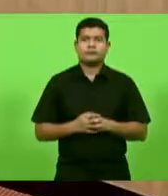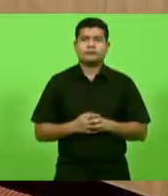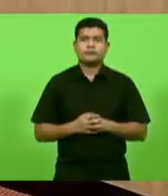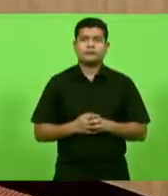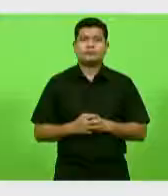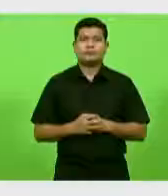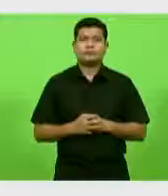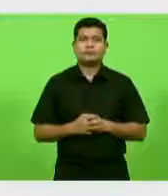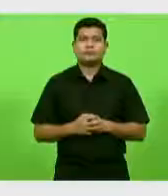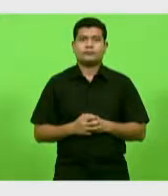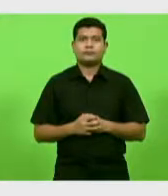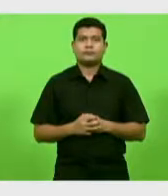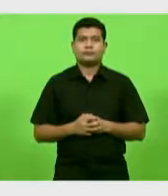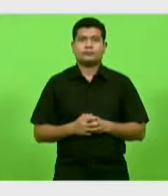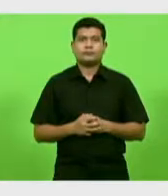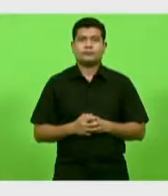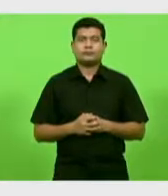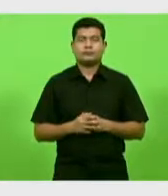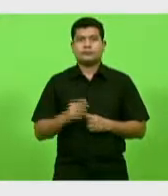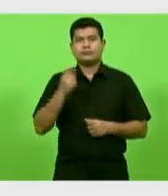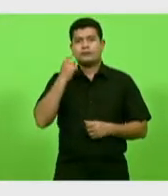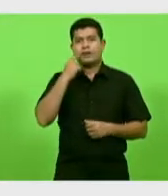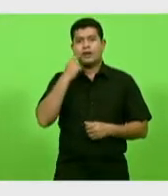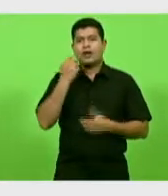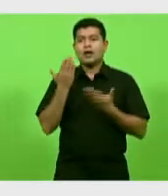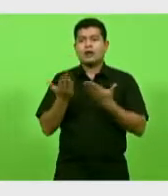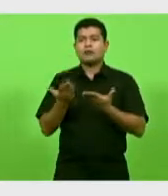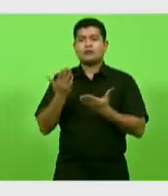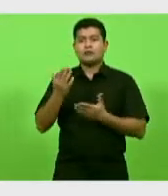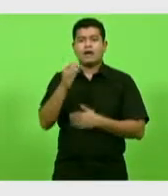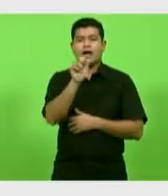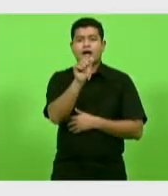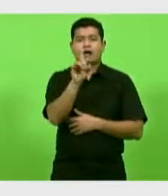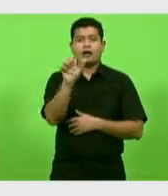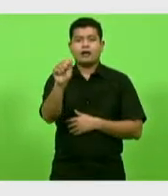Colhe o voto da deputada Ada De Luca.